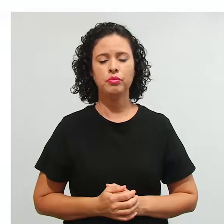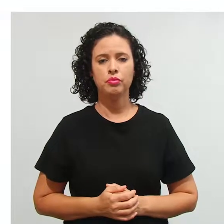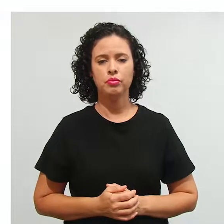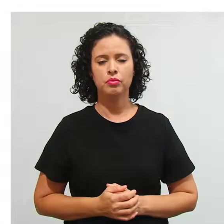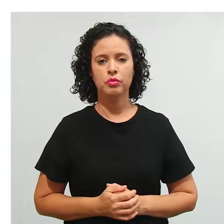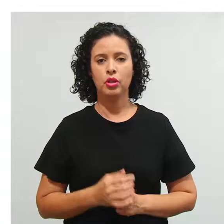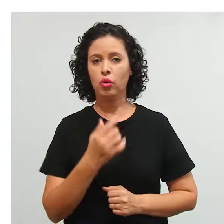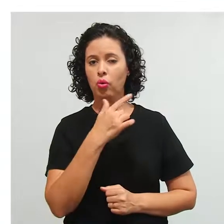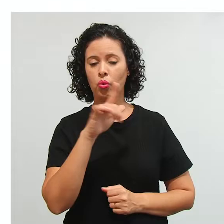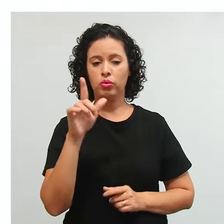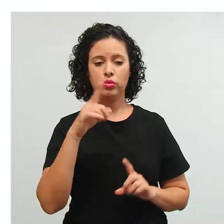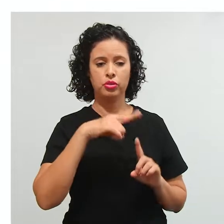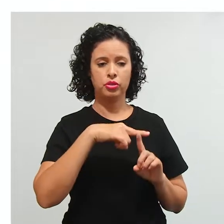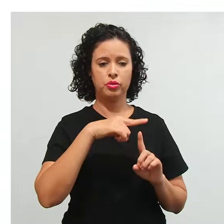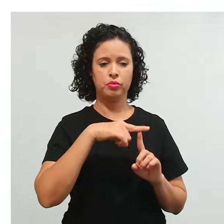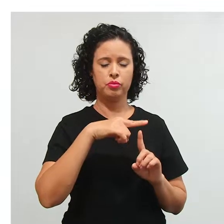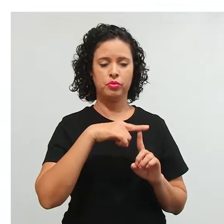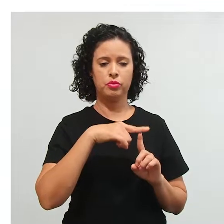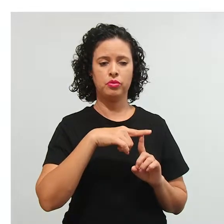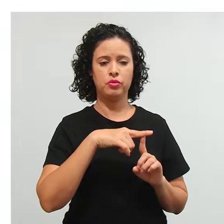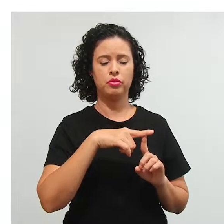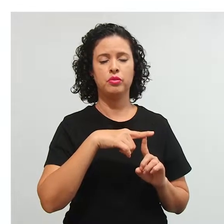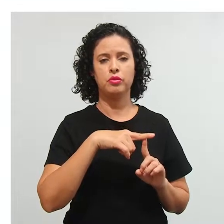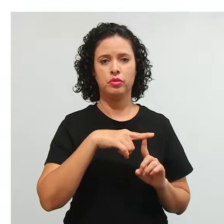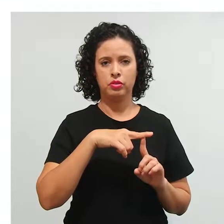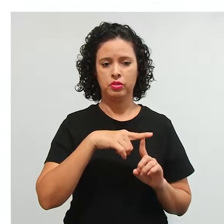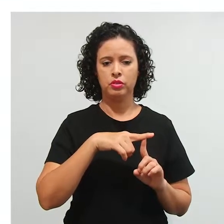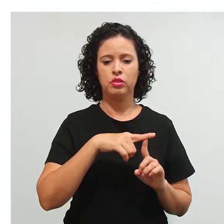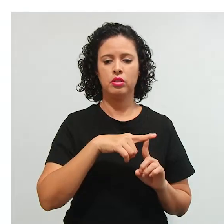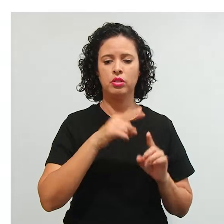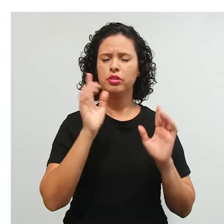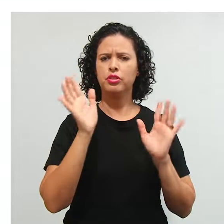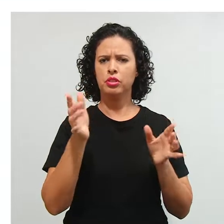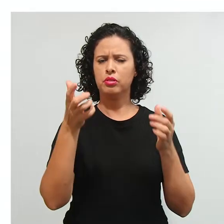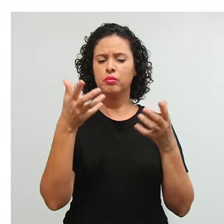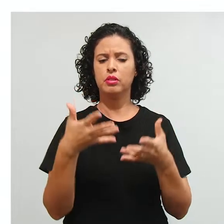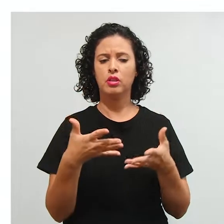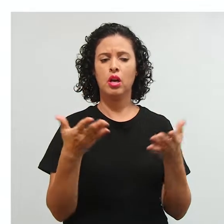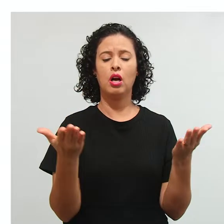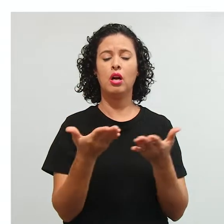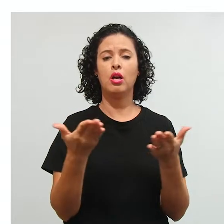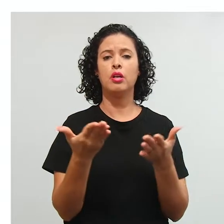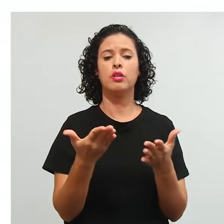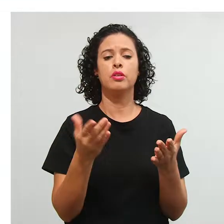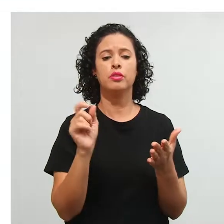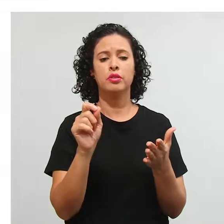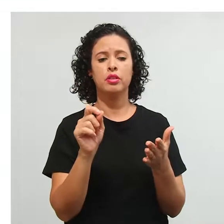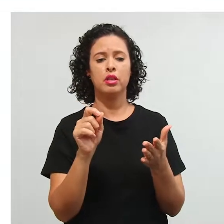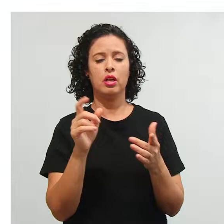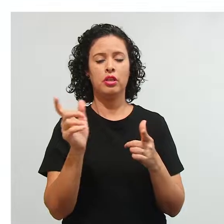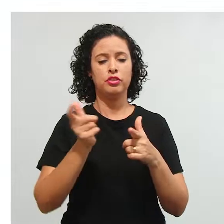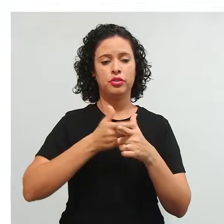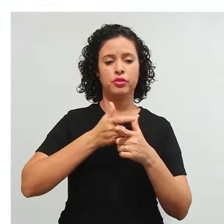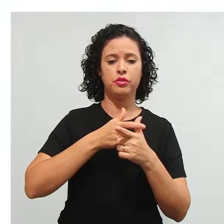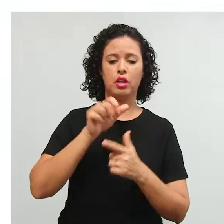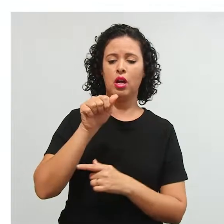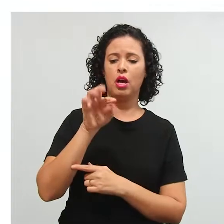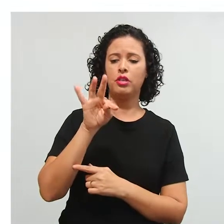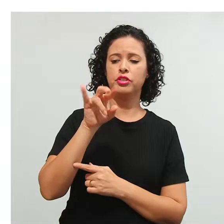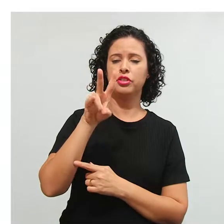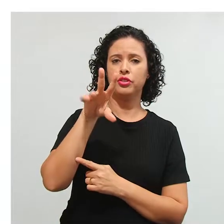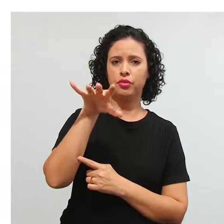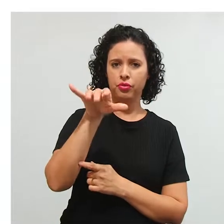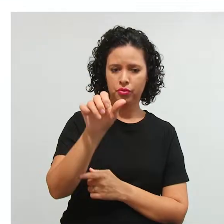outro tipo de dívida. Tem a dívida pública, que nós falamos, agora a gente vai falar da dívida ativa. O que é dívida